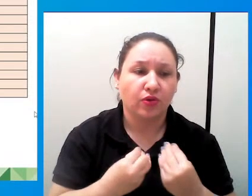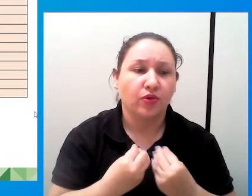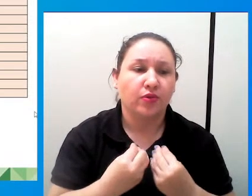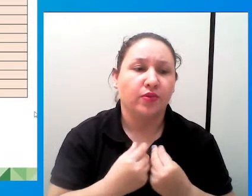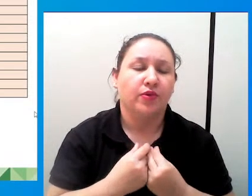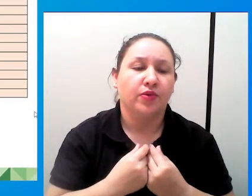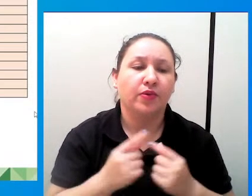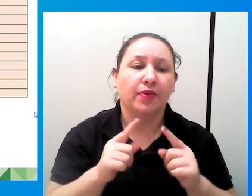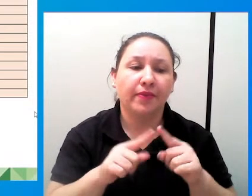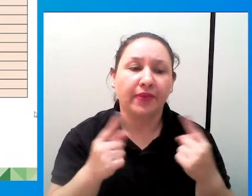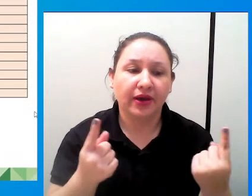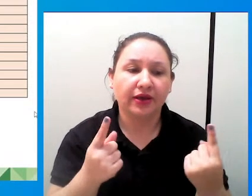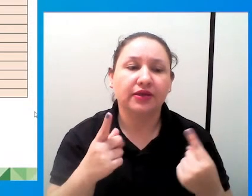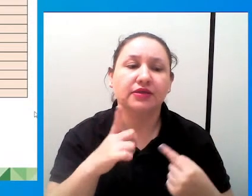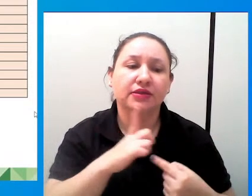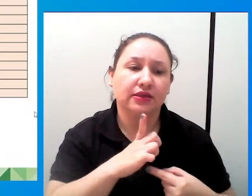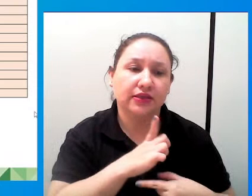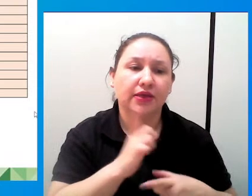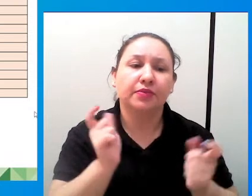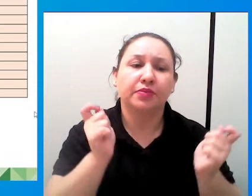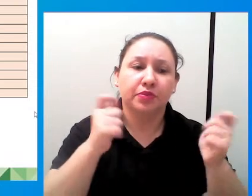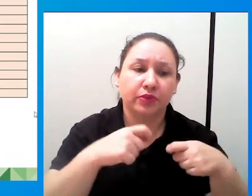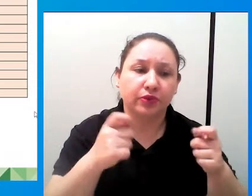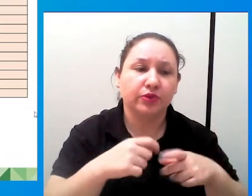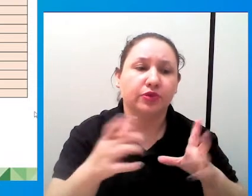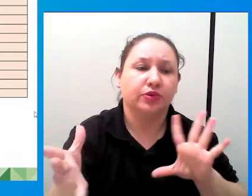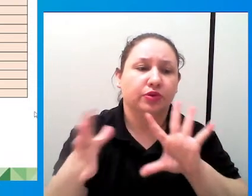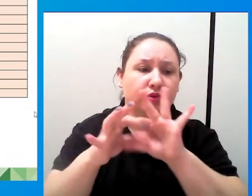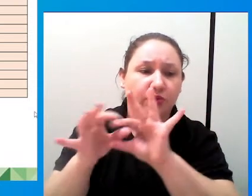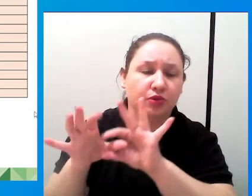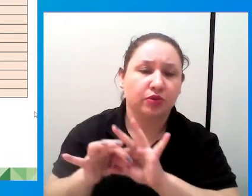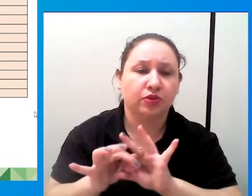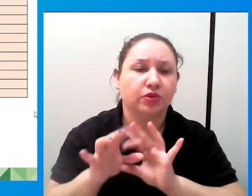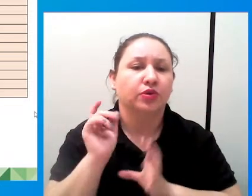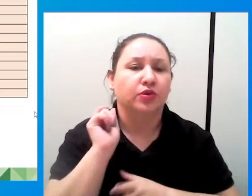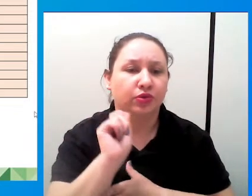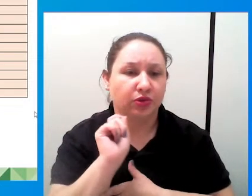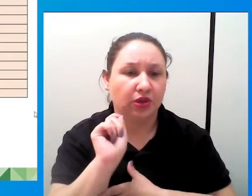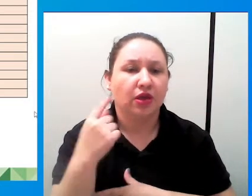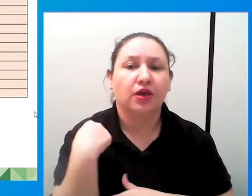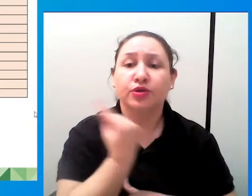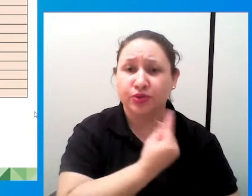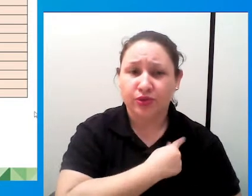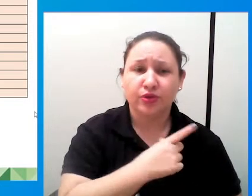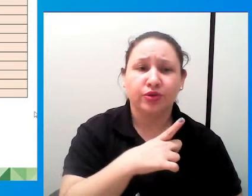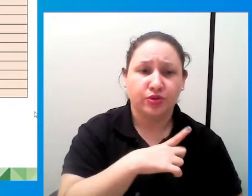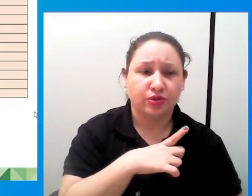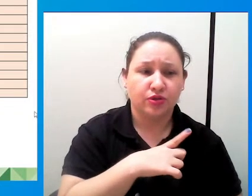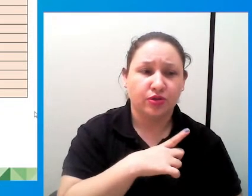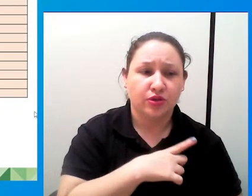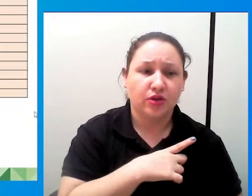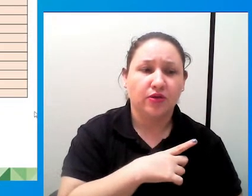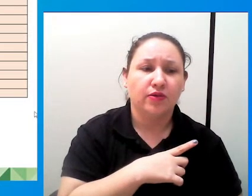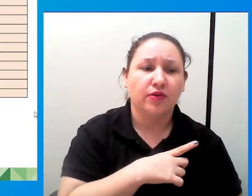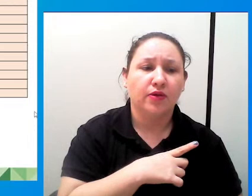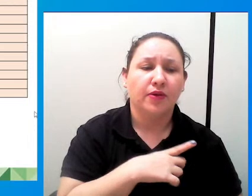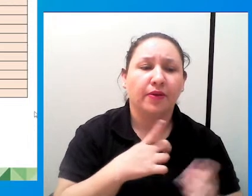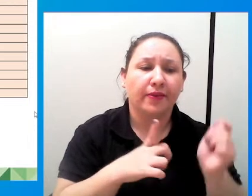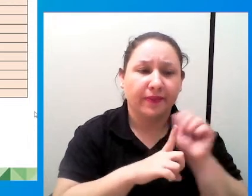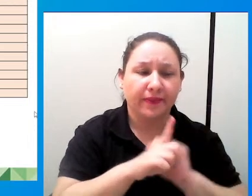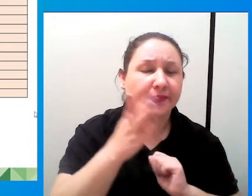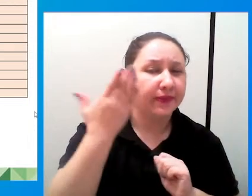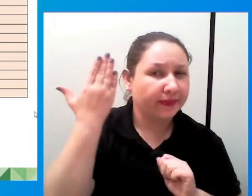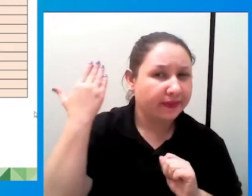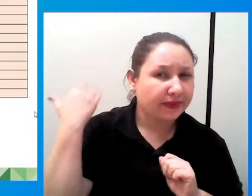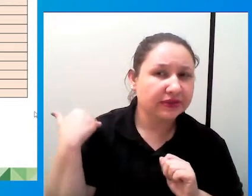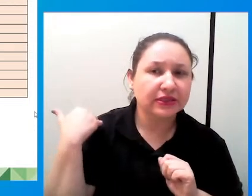esse intercâmbio, essa aproximação dos N10. Nós tivemos, há alguns meses, por exemplo, uma reunião de